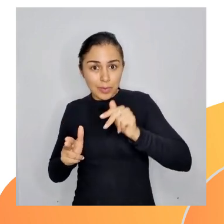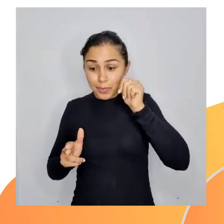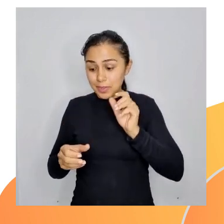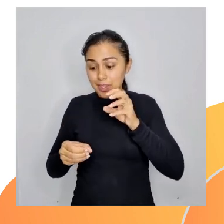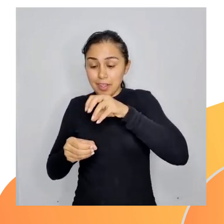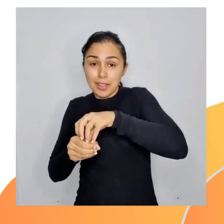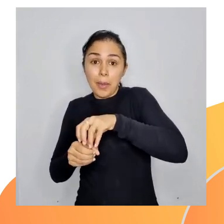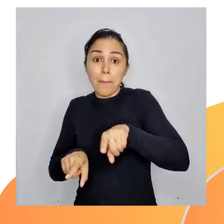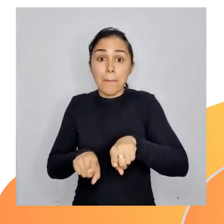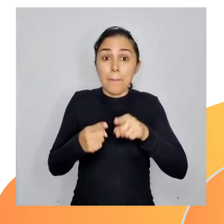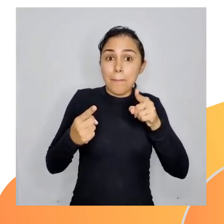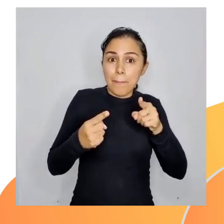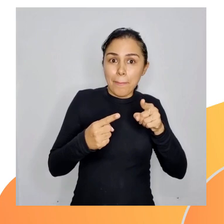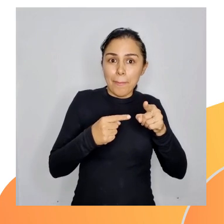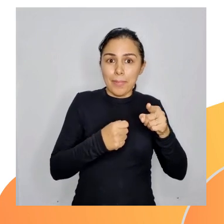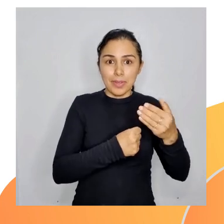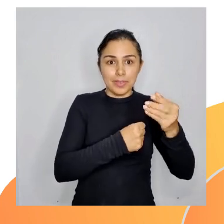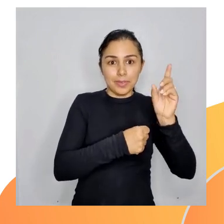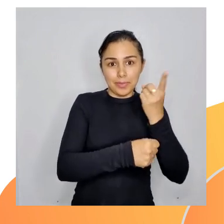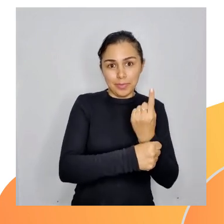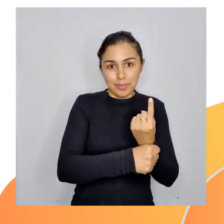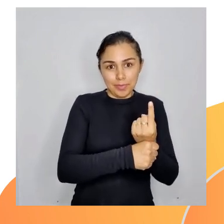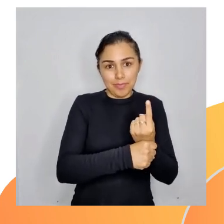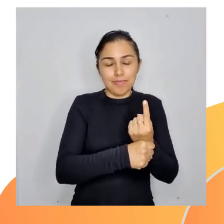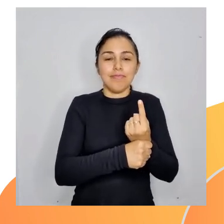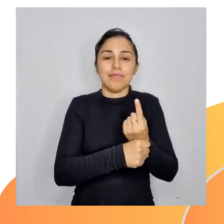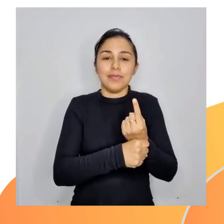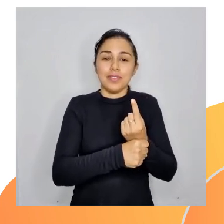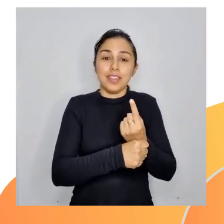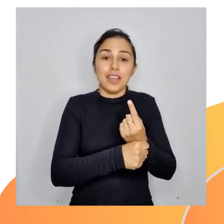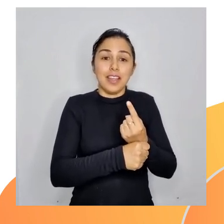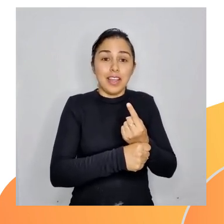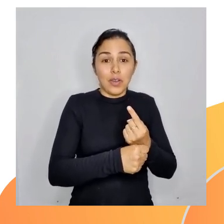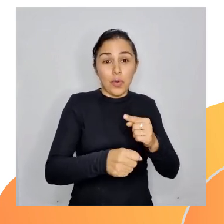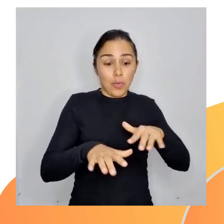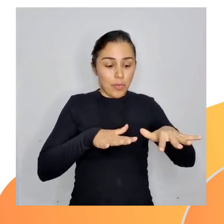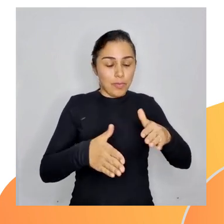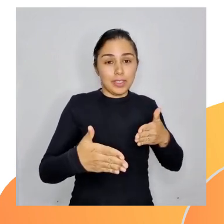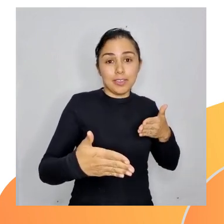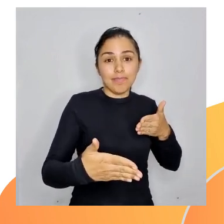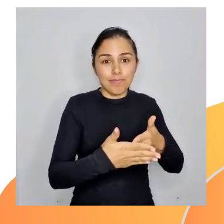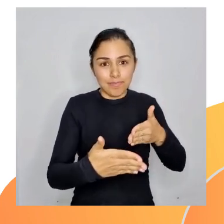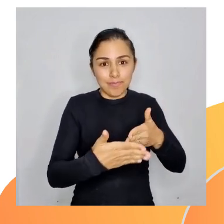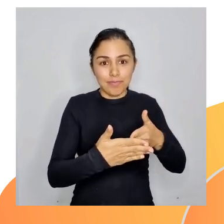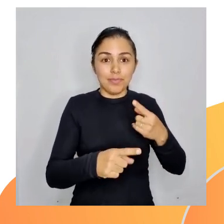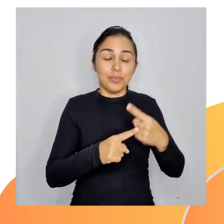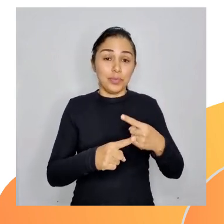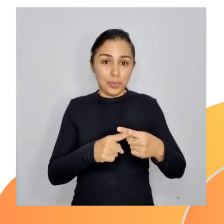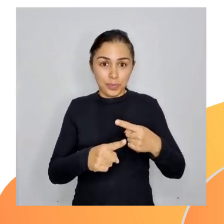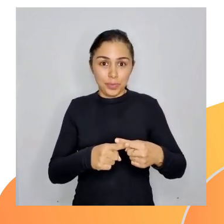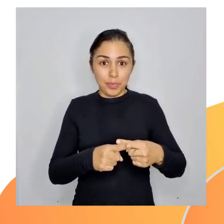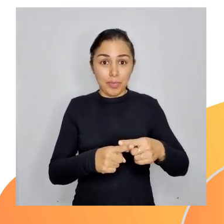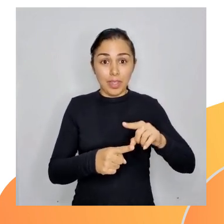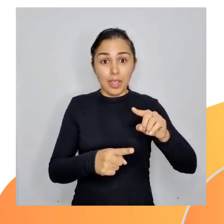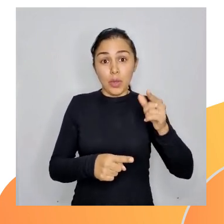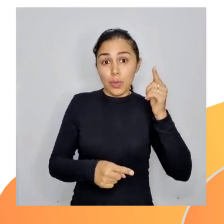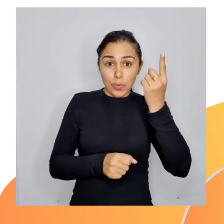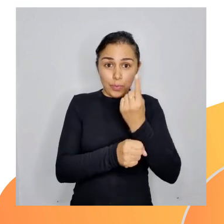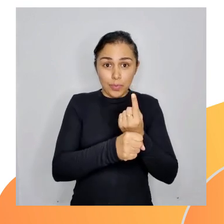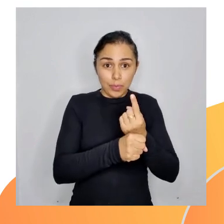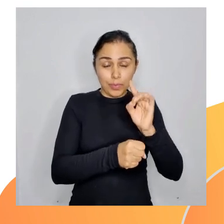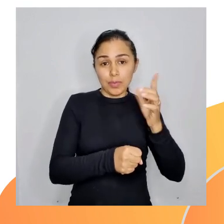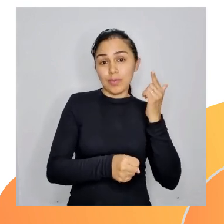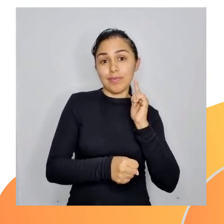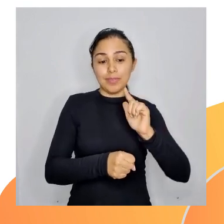porém ele só tem uma casa de alcance. Então ele só anda uma casa para frente, o rei só anda uma casa